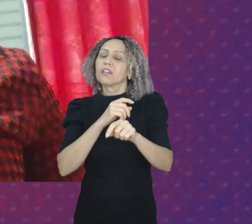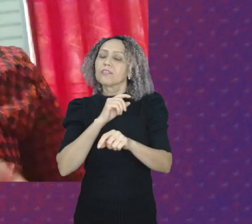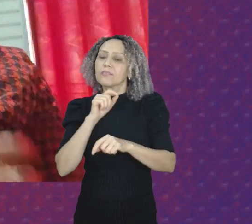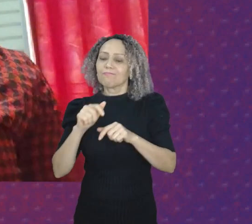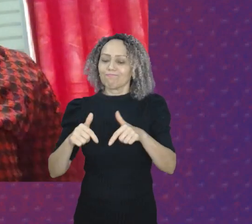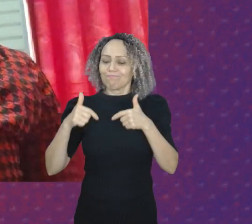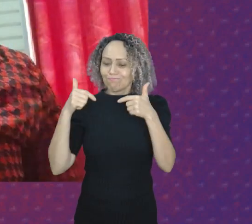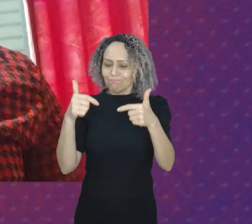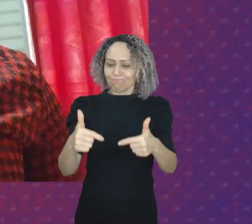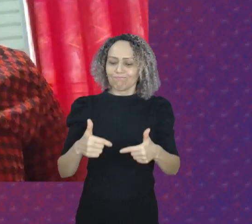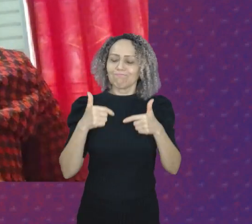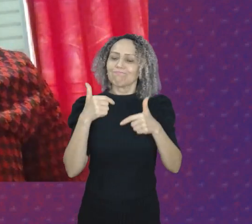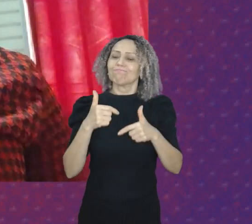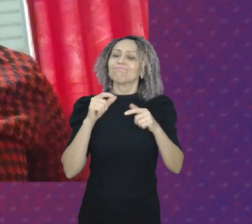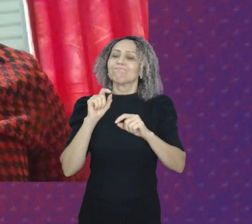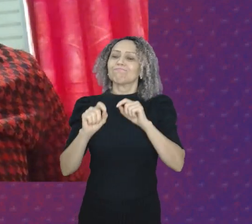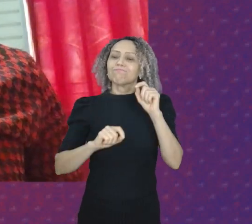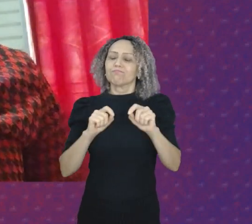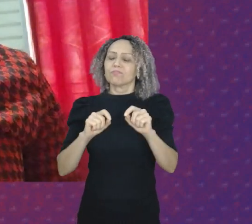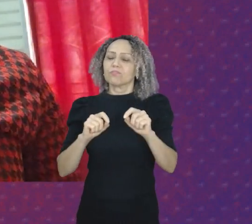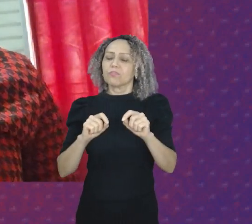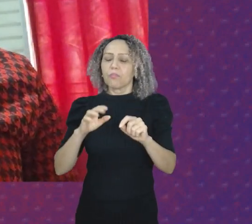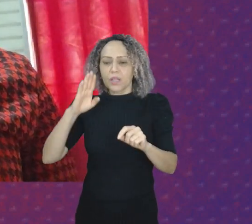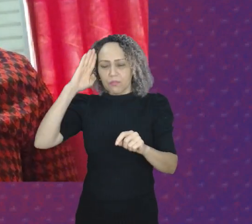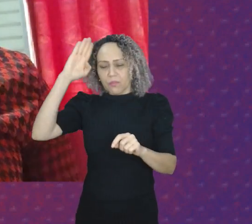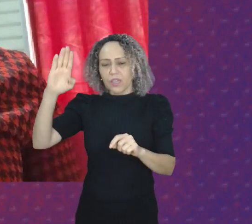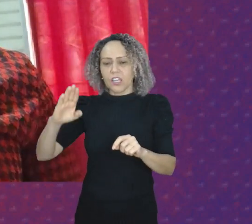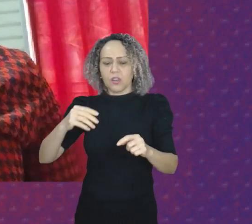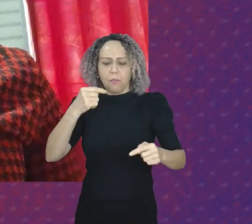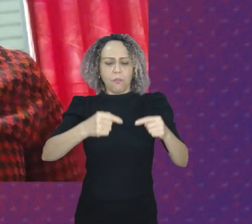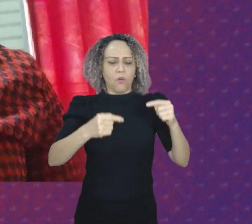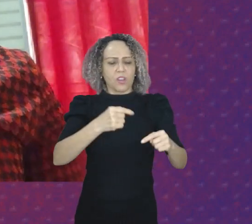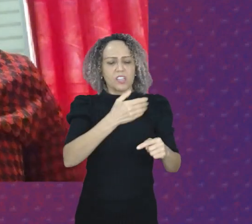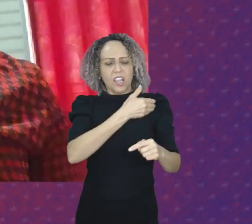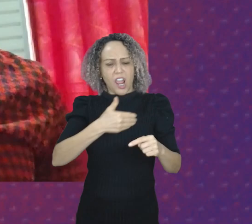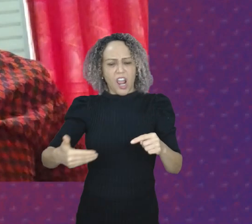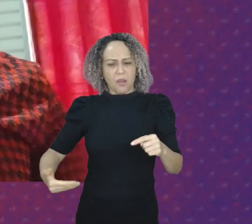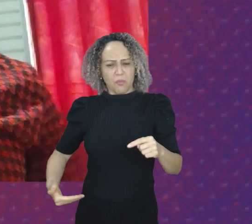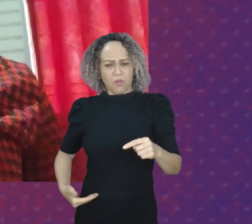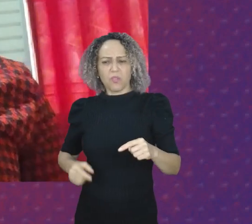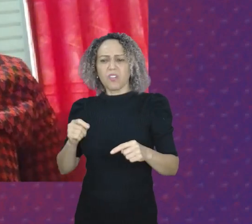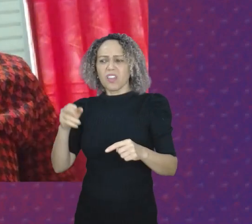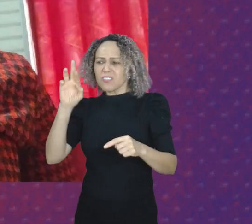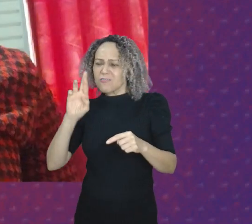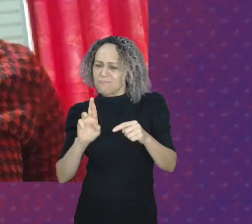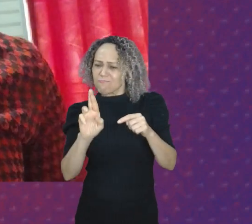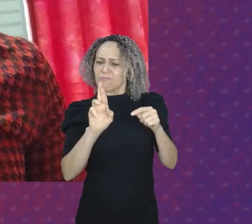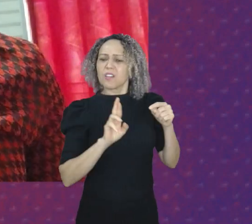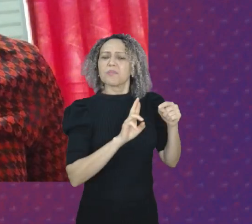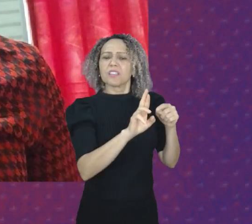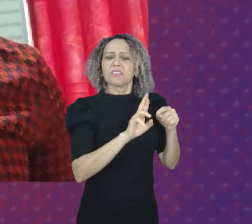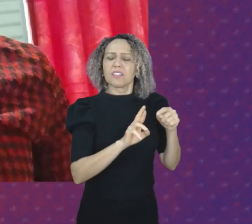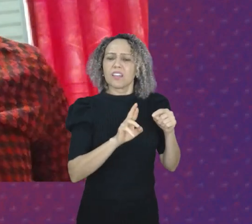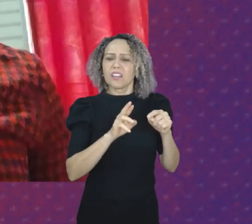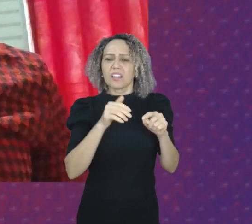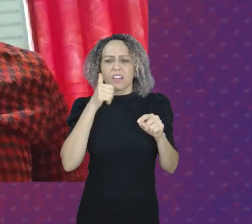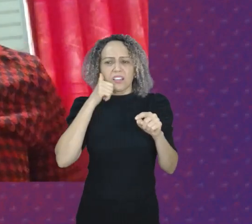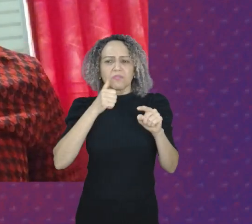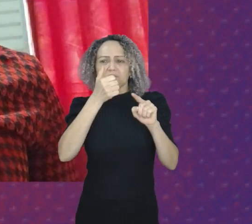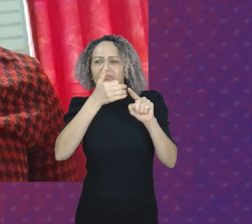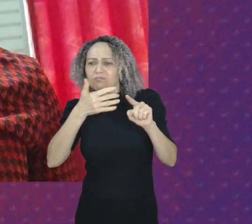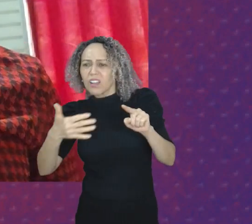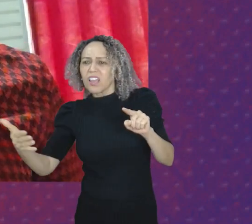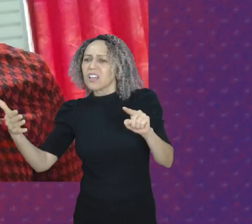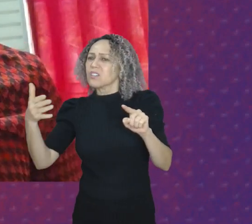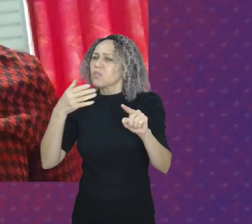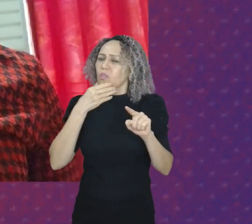principalmente tá executando políticas públicas que deem voz e vez para a população de travestis e transexuais. E por que não